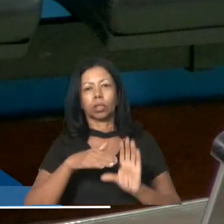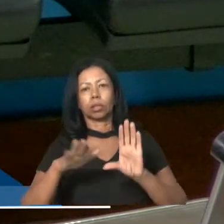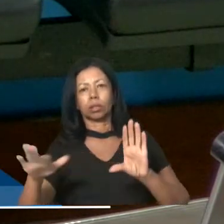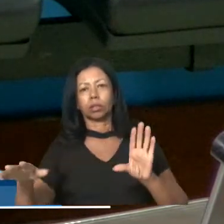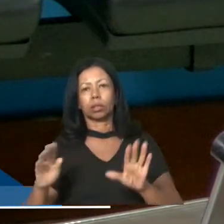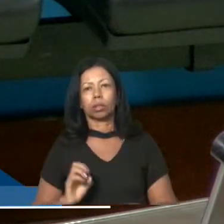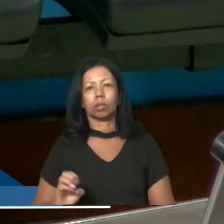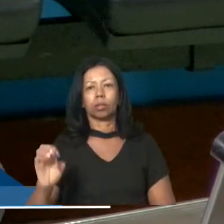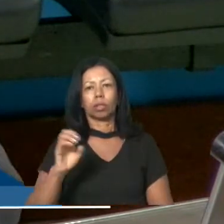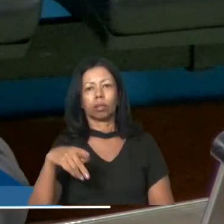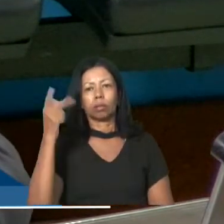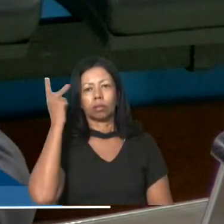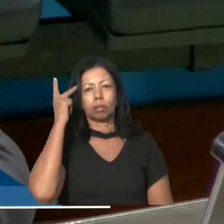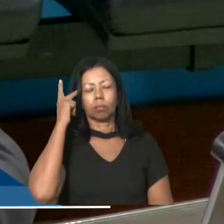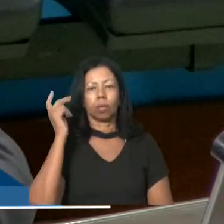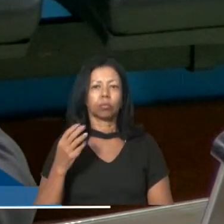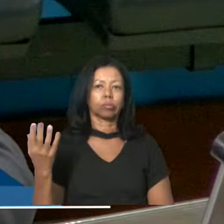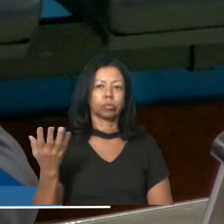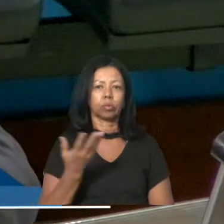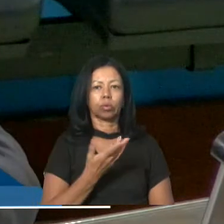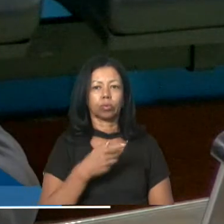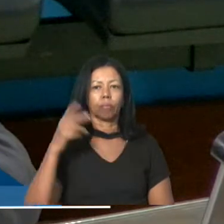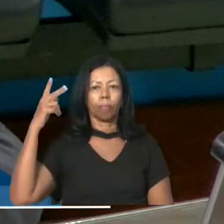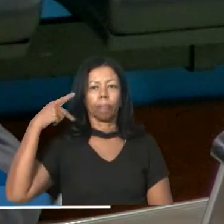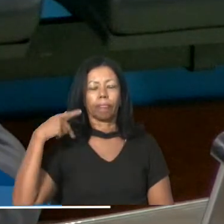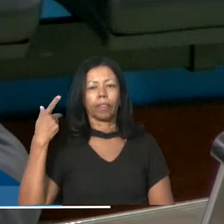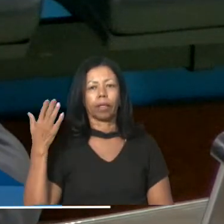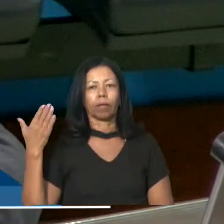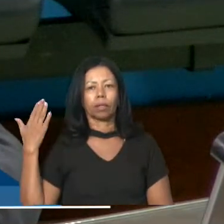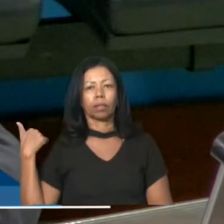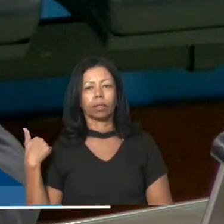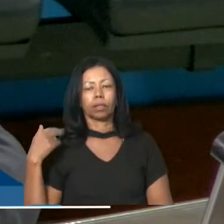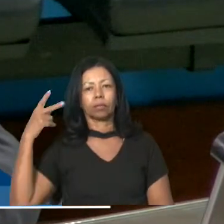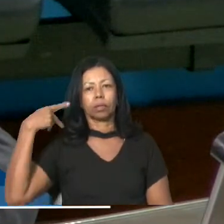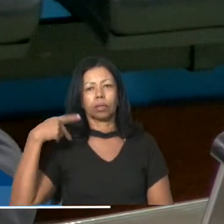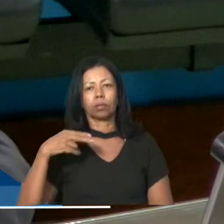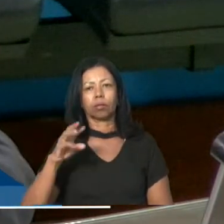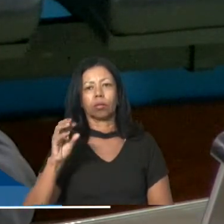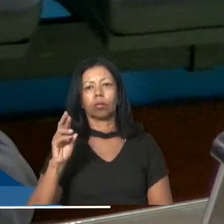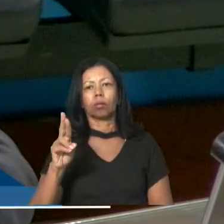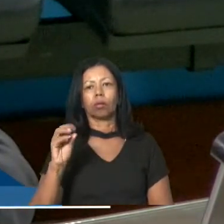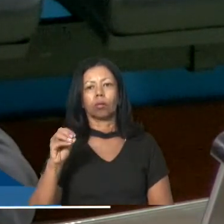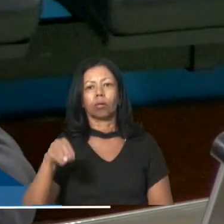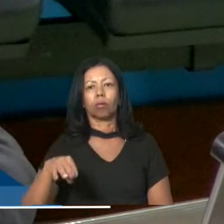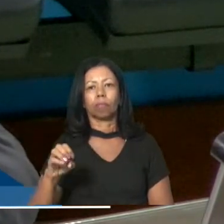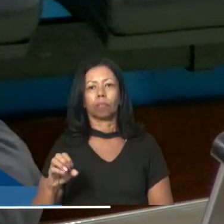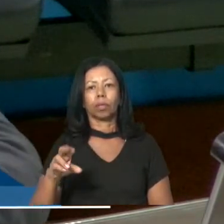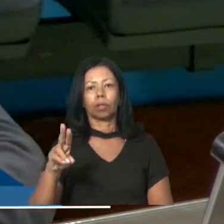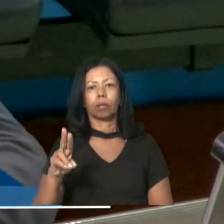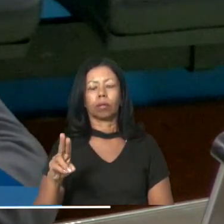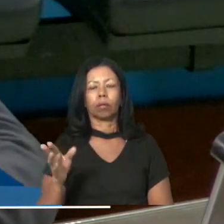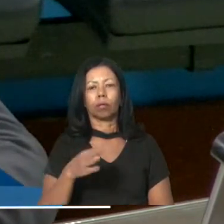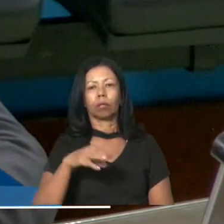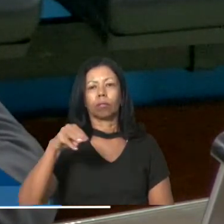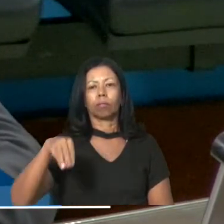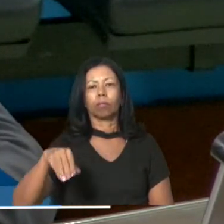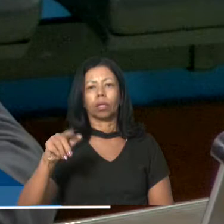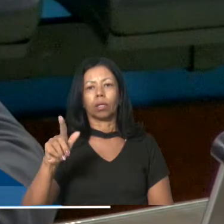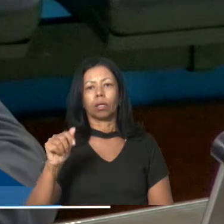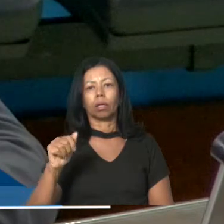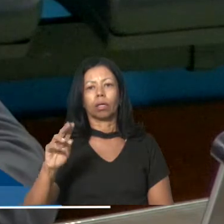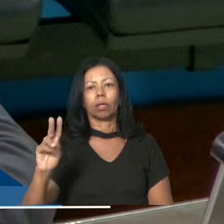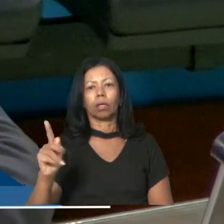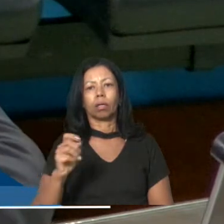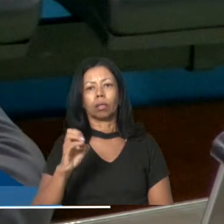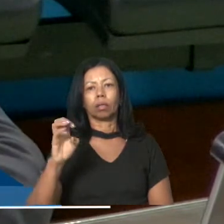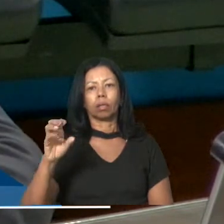São Paulo praticamente todo. O vereador, ex-vereador, sempre vereador, Romeu Magalhães, que é recordista aqui de mandatos na